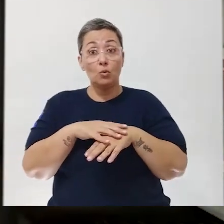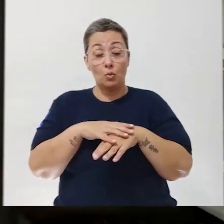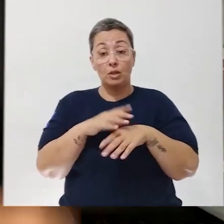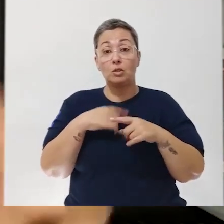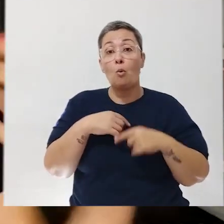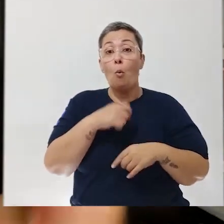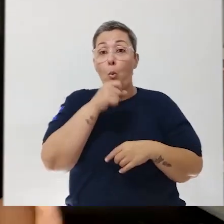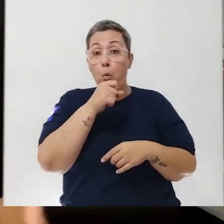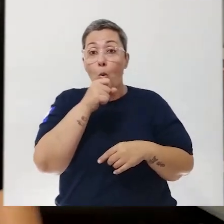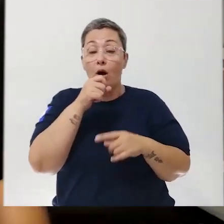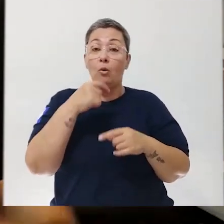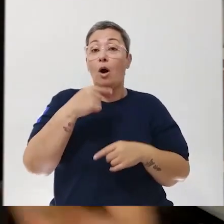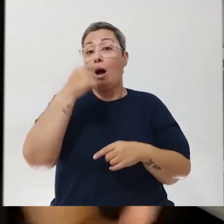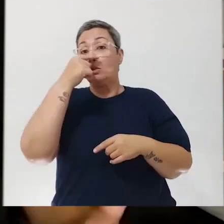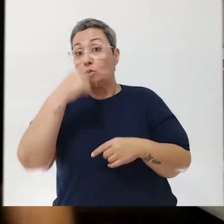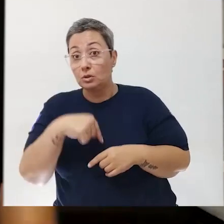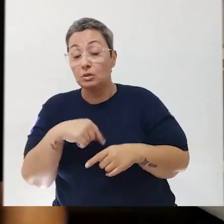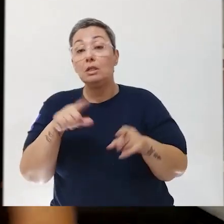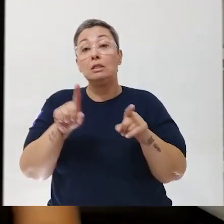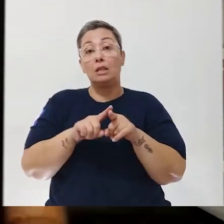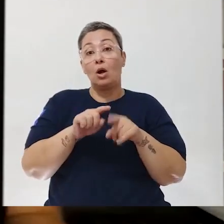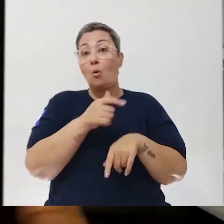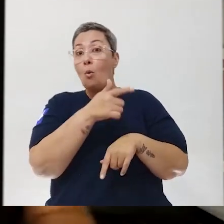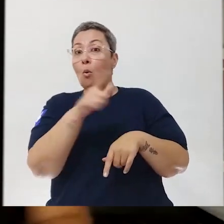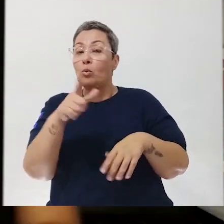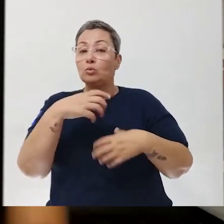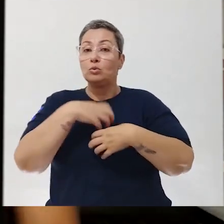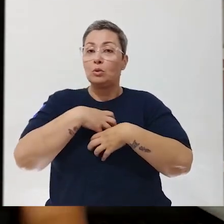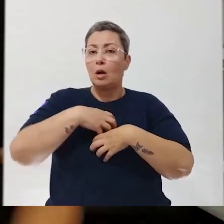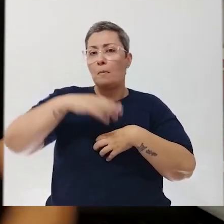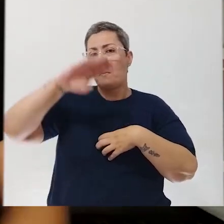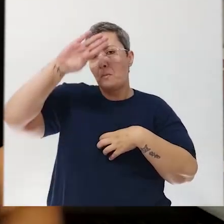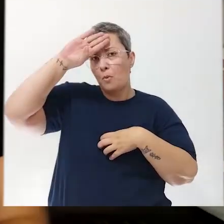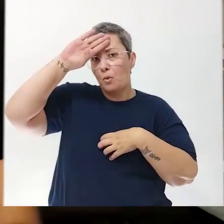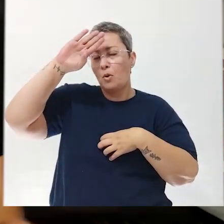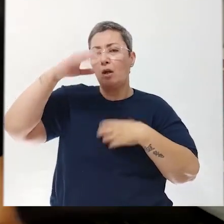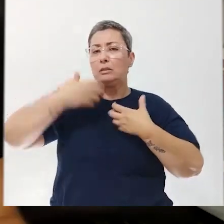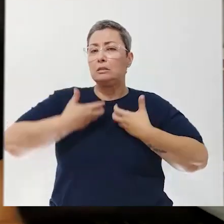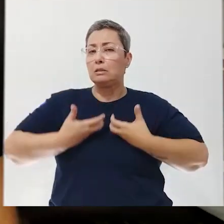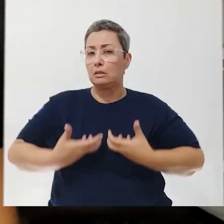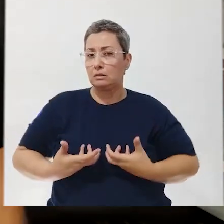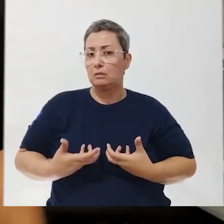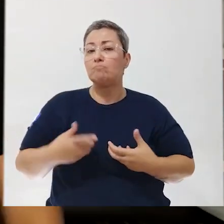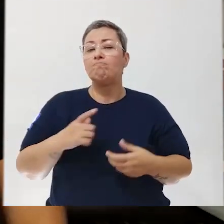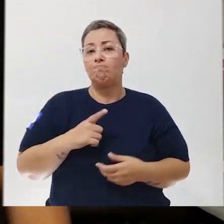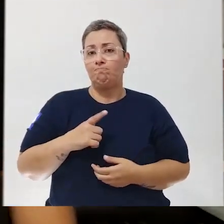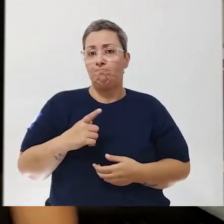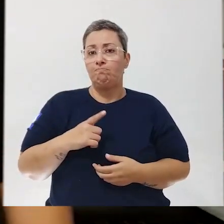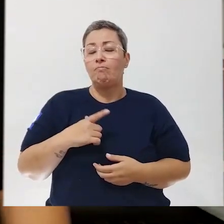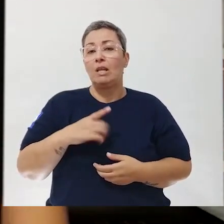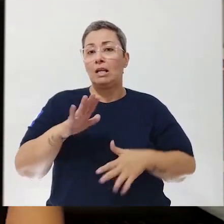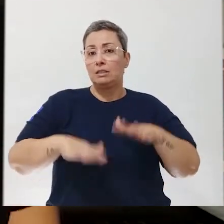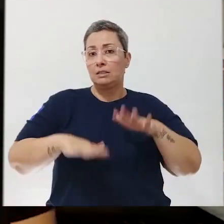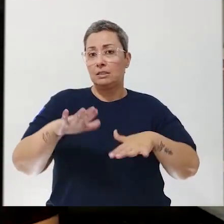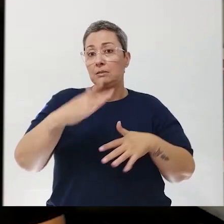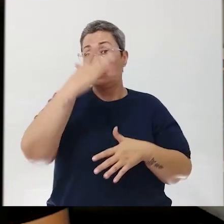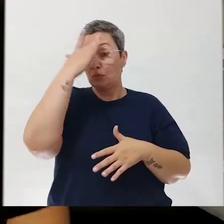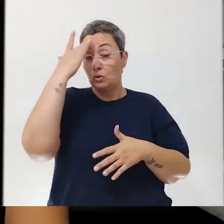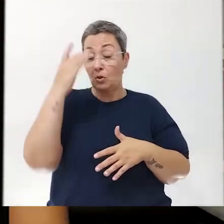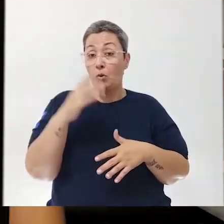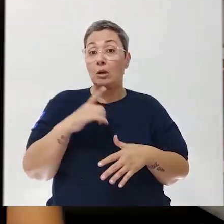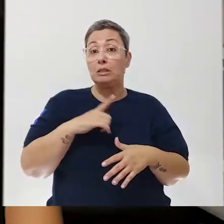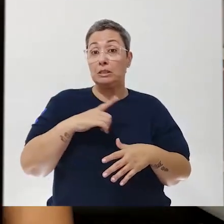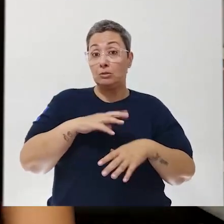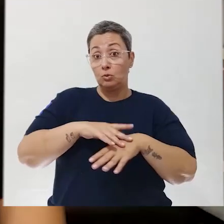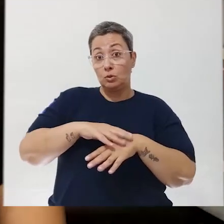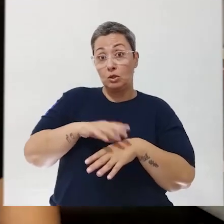que está tossindo ou espirrando ou que apresentam também outros sintomas, né, como febre e cansaço. Muitas pessoas com